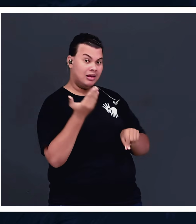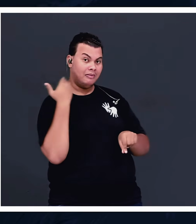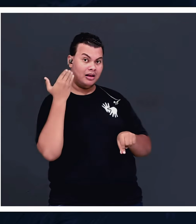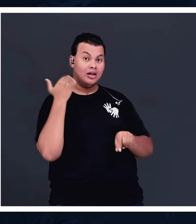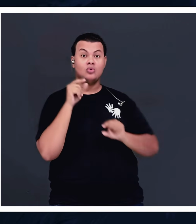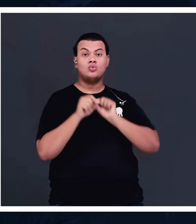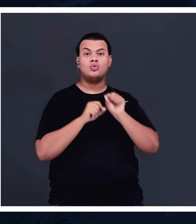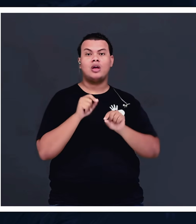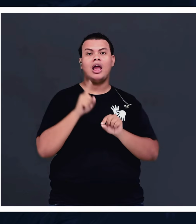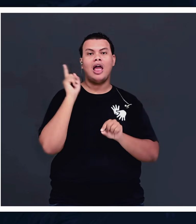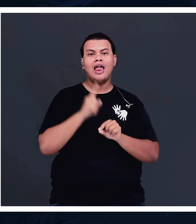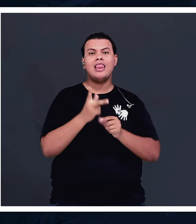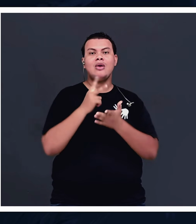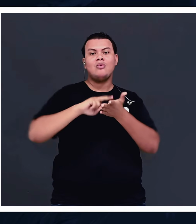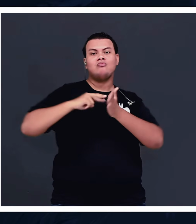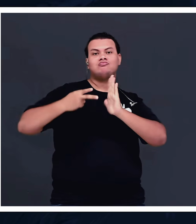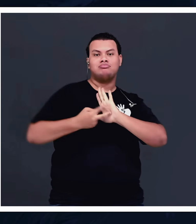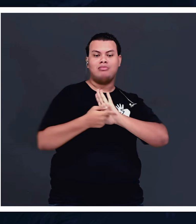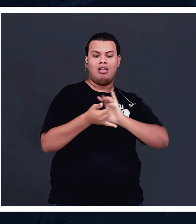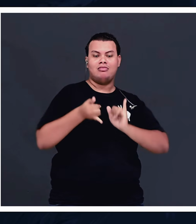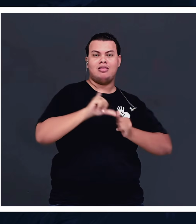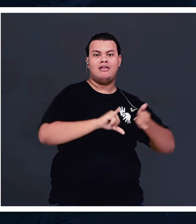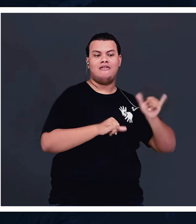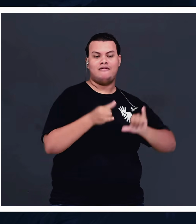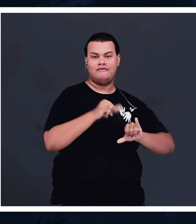elas são esse fermento.